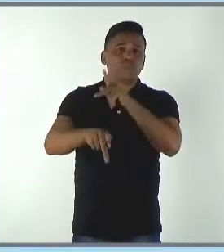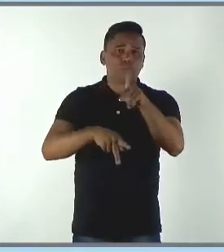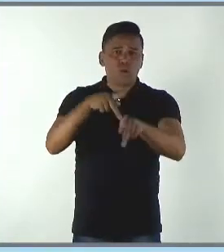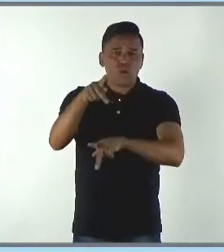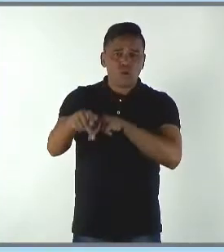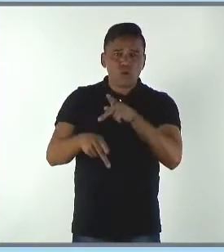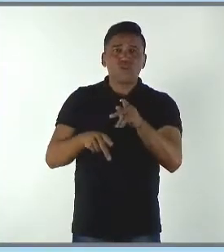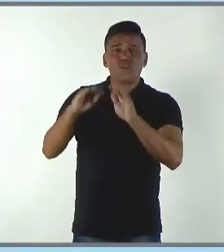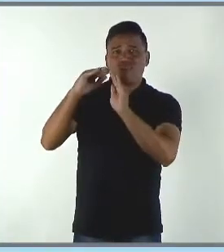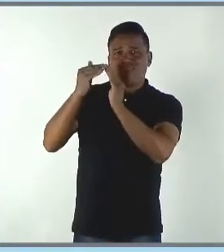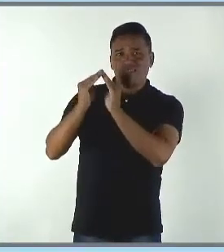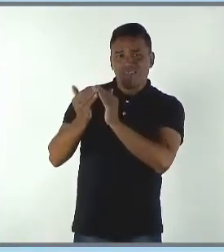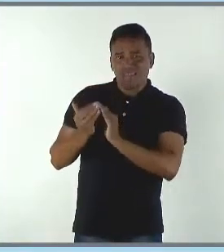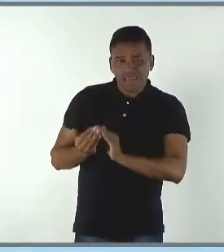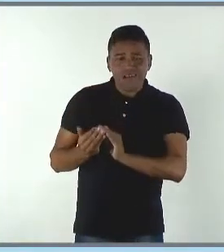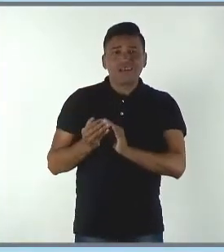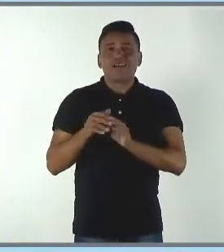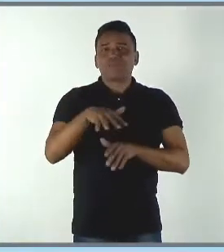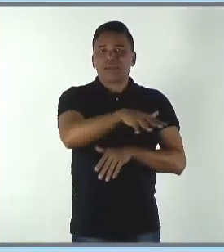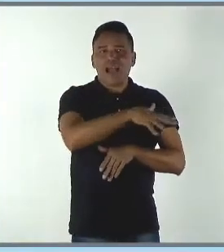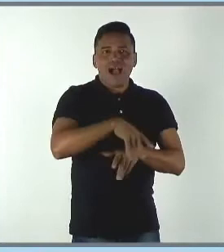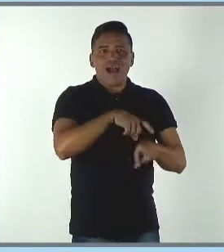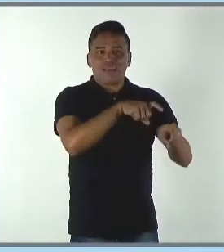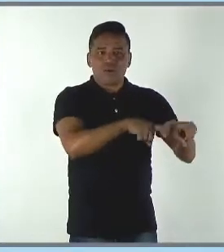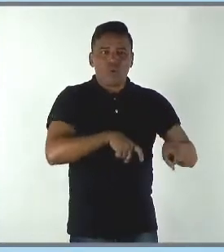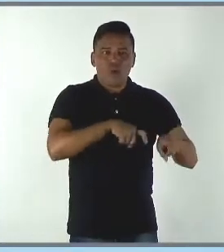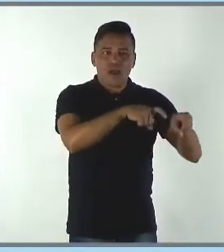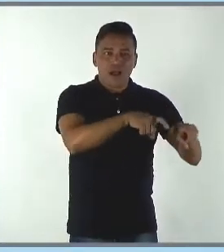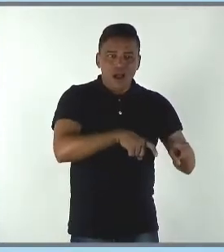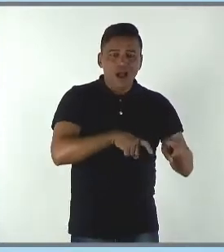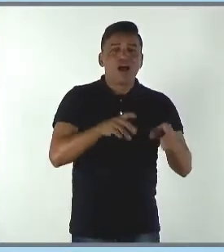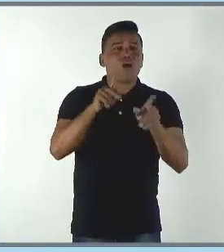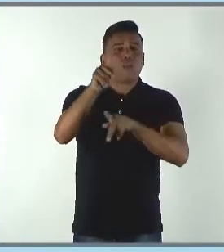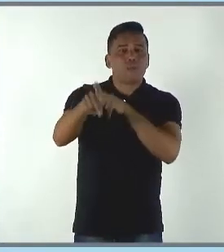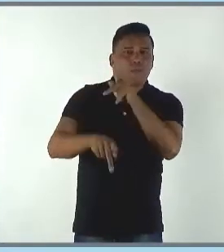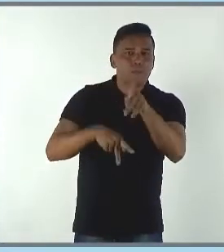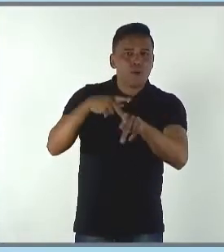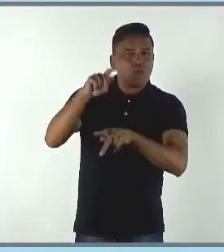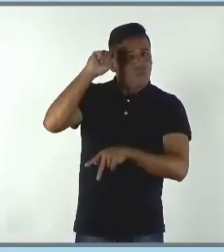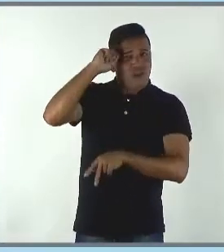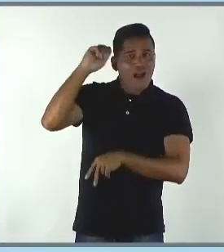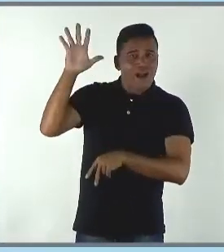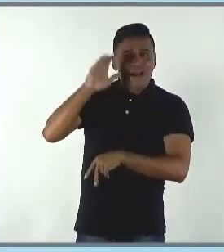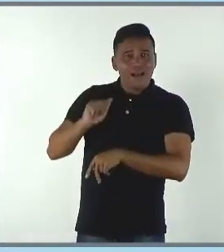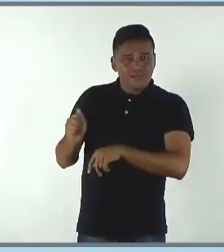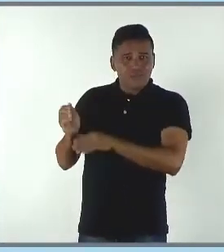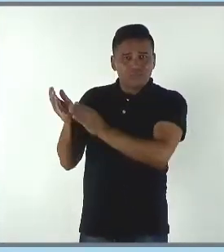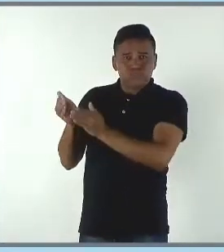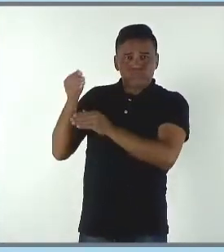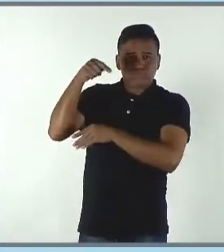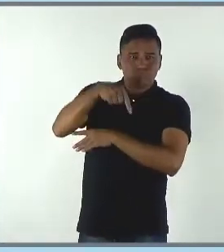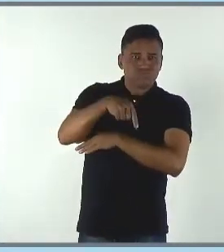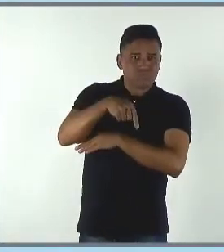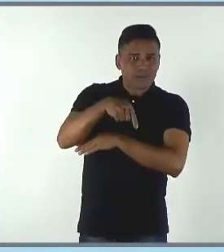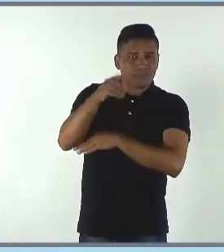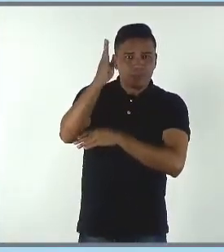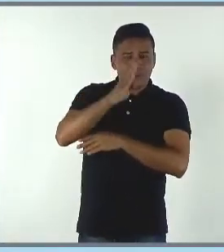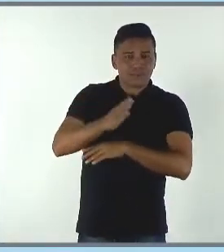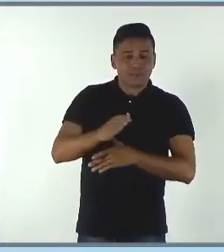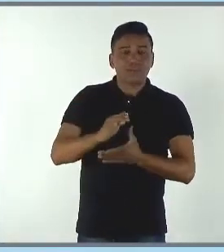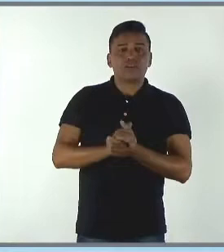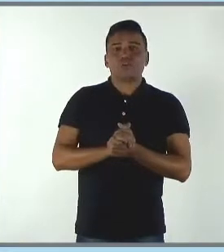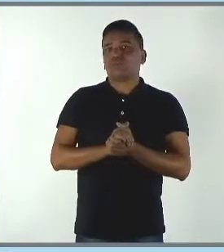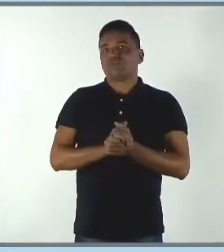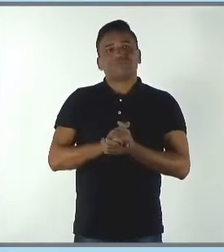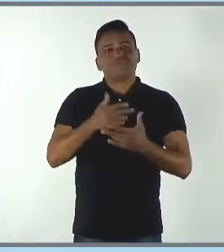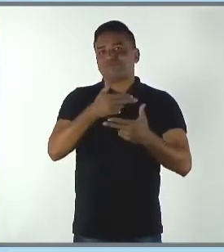rural, estava pensando nas populações afrodescendentes, estava pensando nas populações indígenas, esses grupos sociais que hoje,